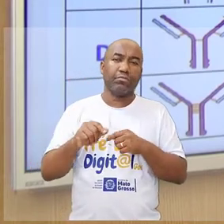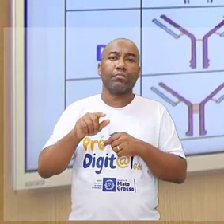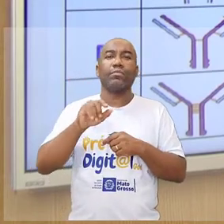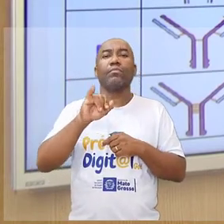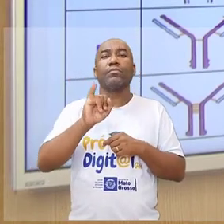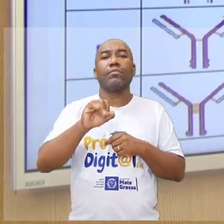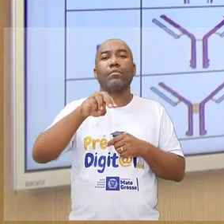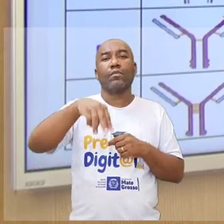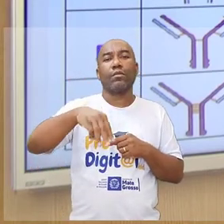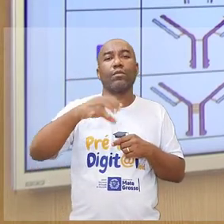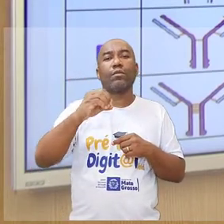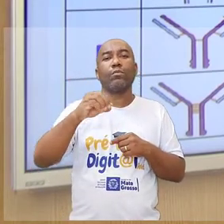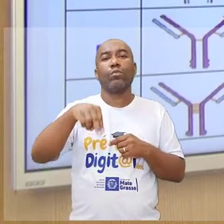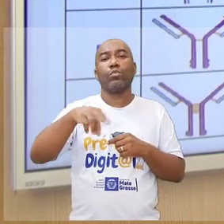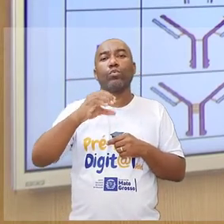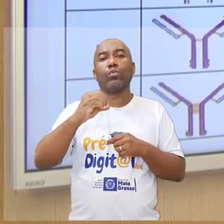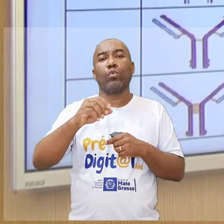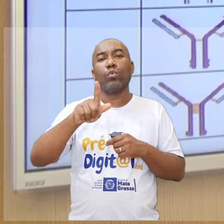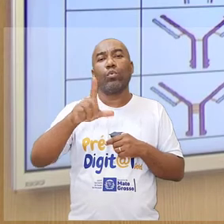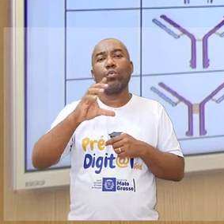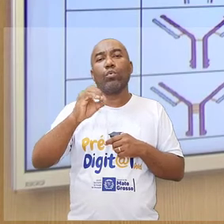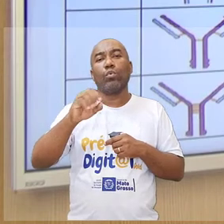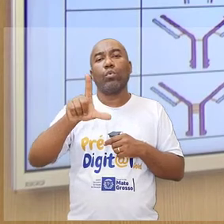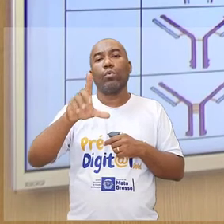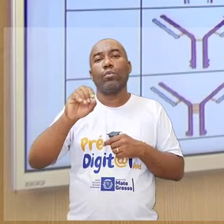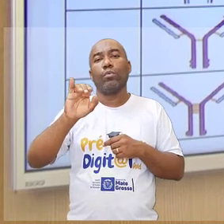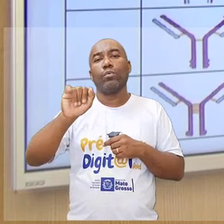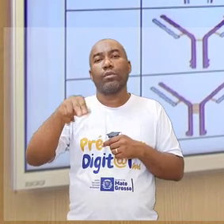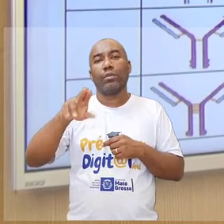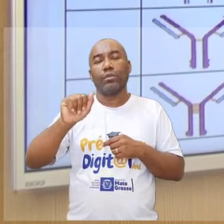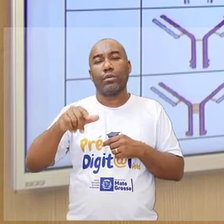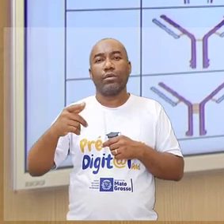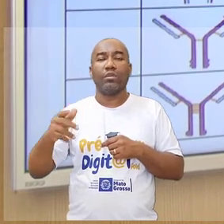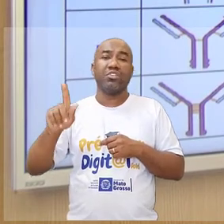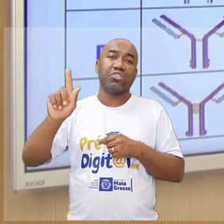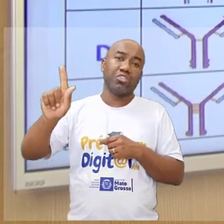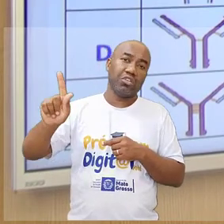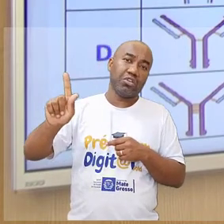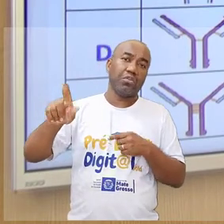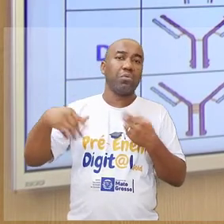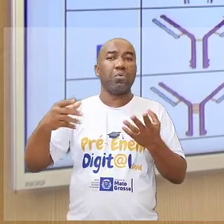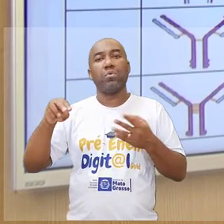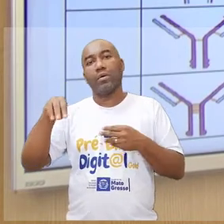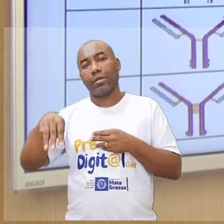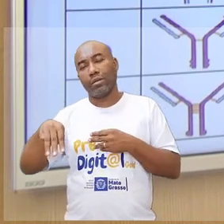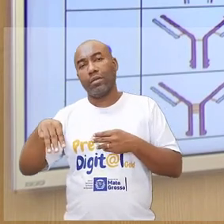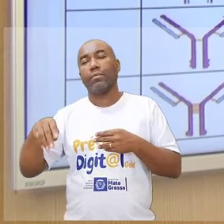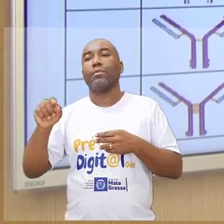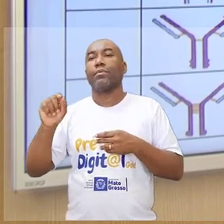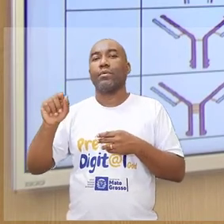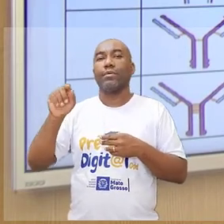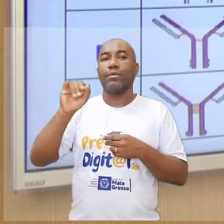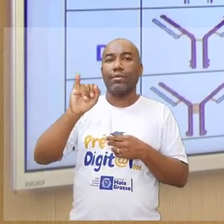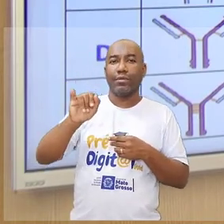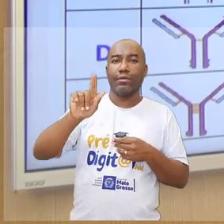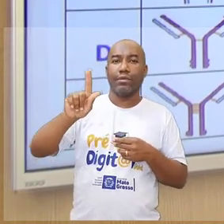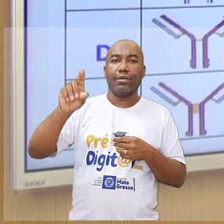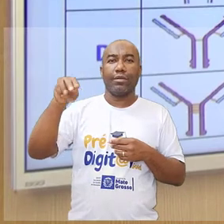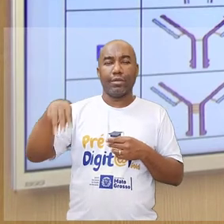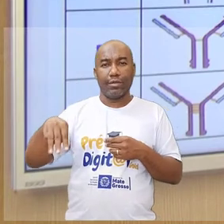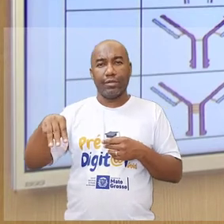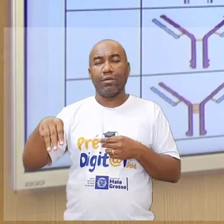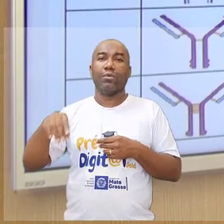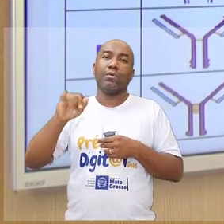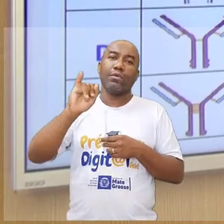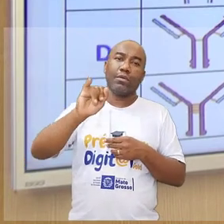as imunoglobulinas do tipo M. E aí, a gente aprende que essas IgM e